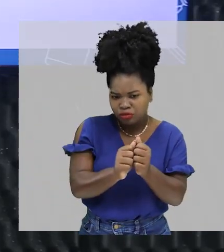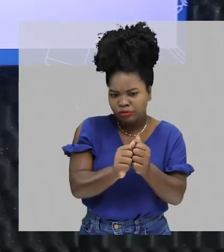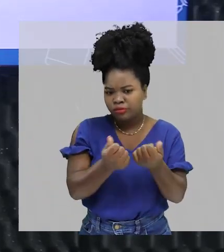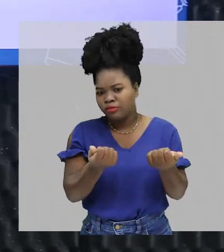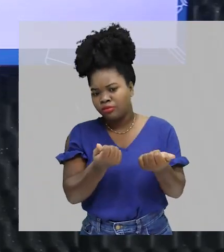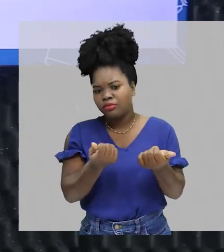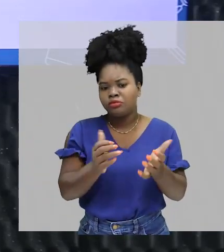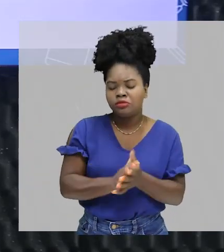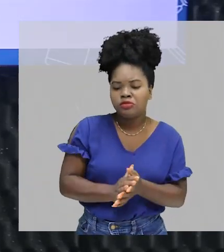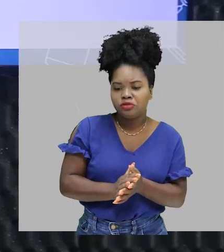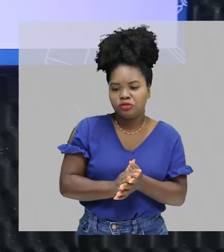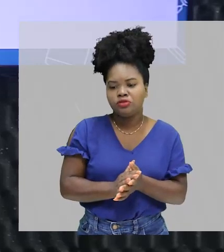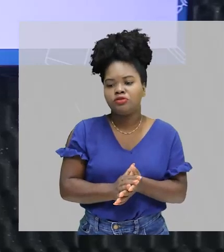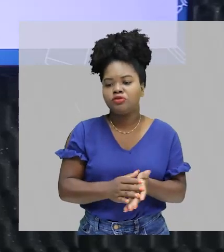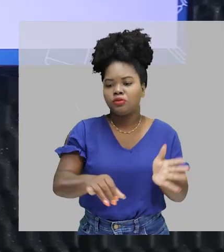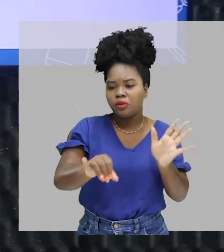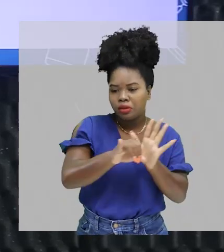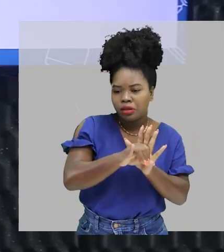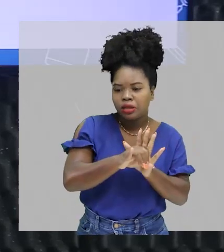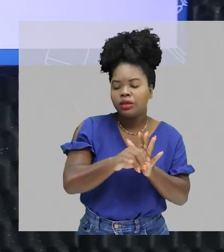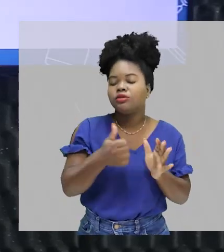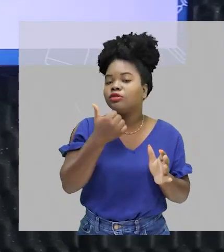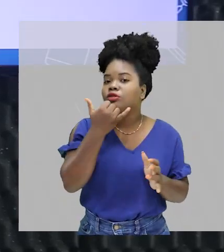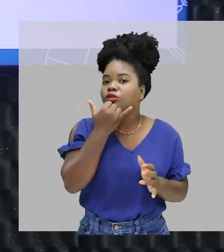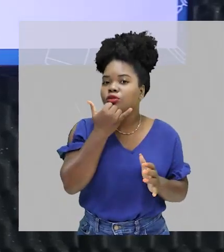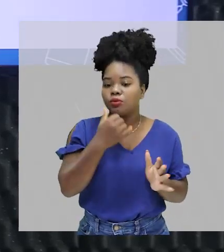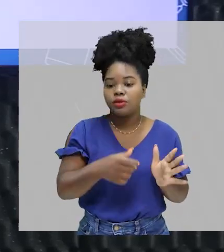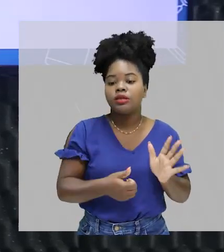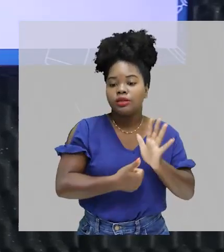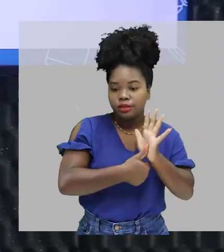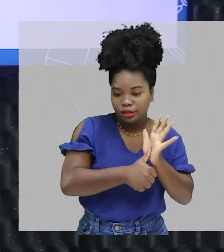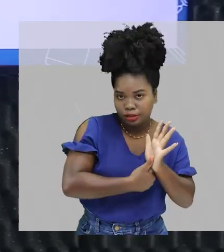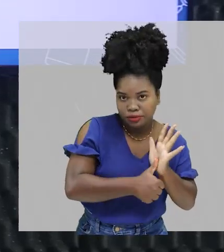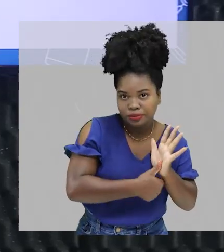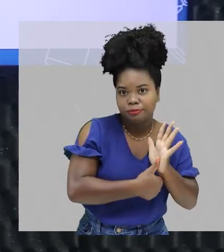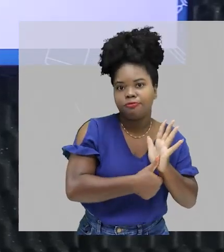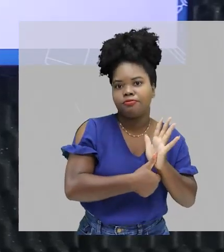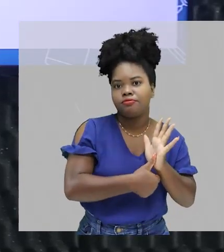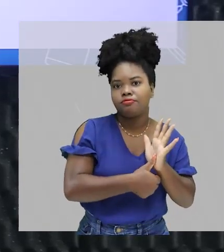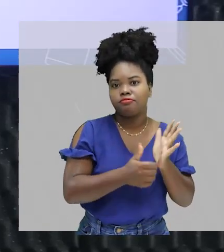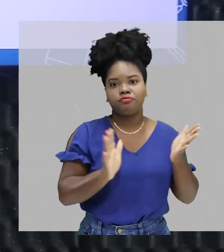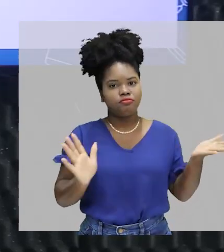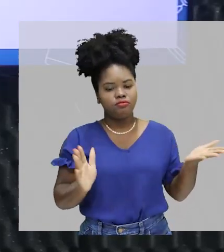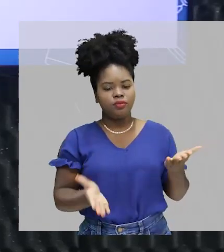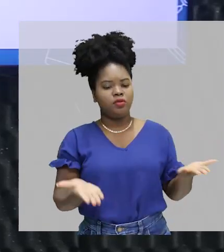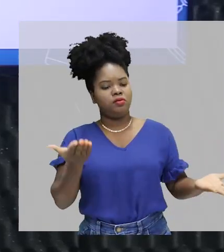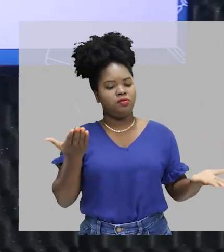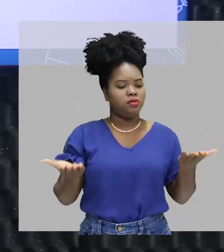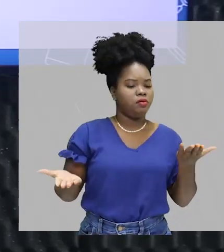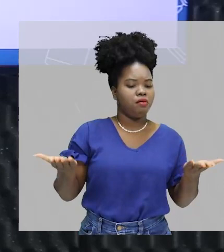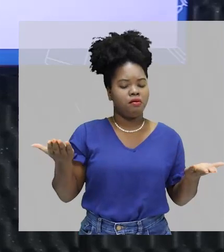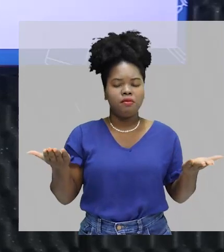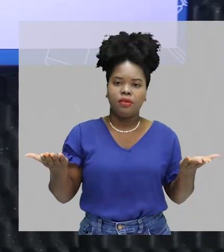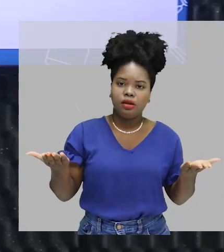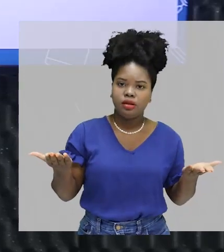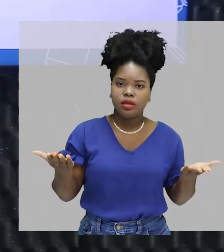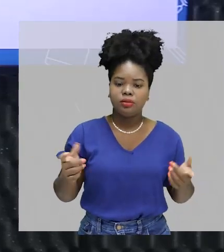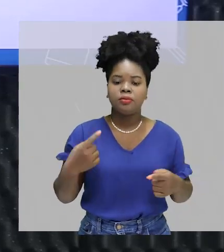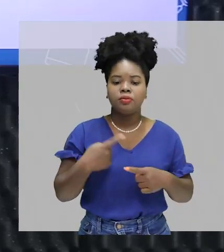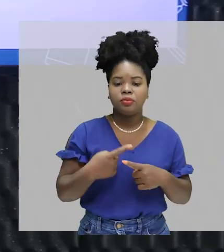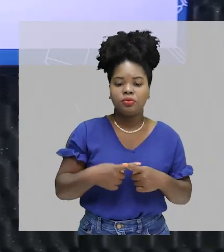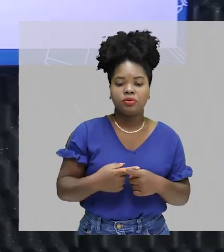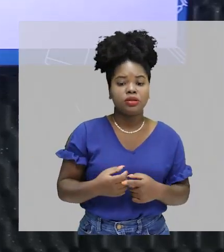né, uma certidão de nascimento? Porque aí a gente vai saber. Aí não vamos comparar com a data atual. Poxa, ele tem tantos